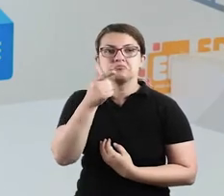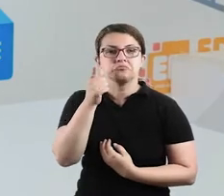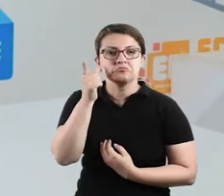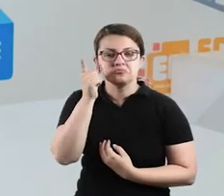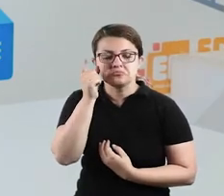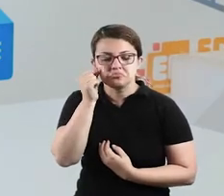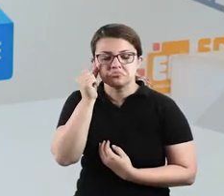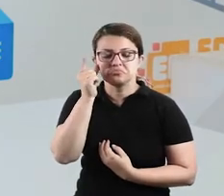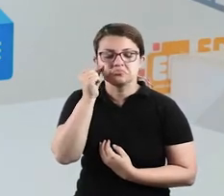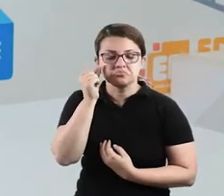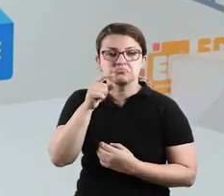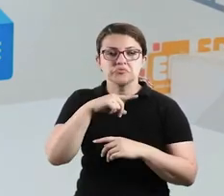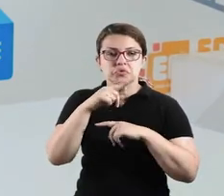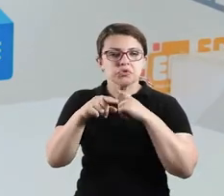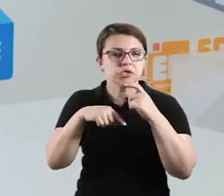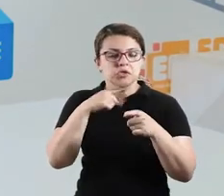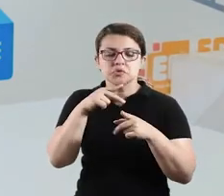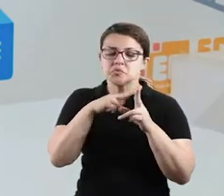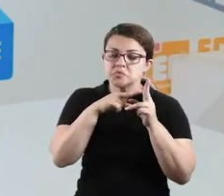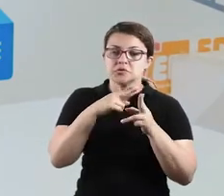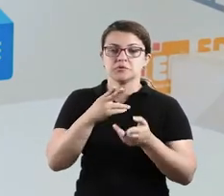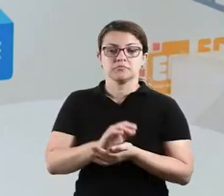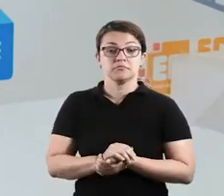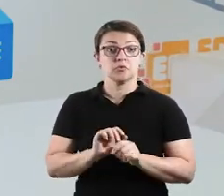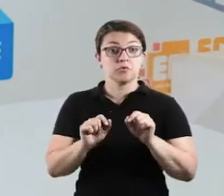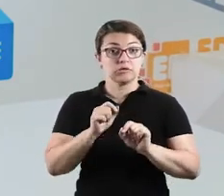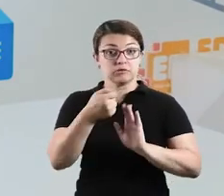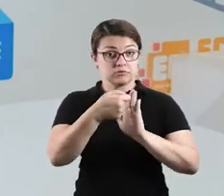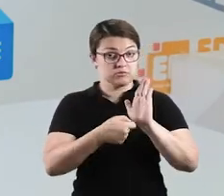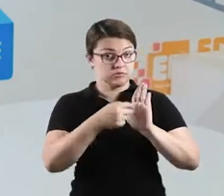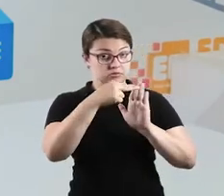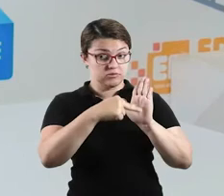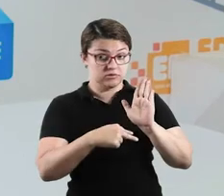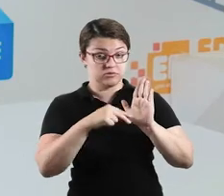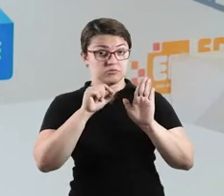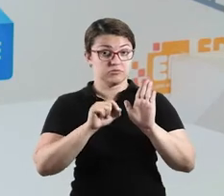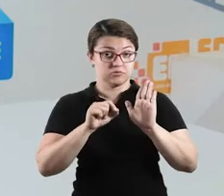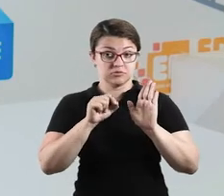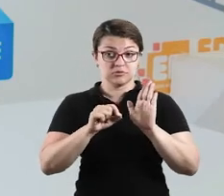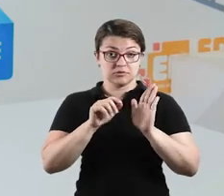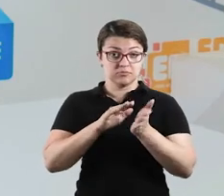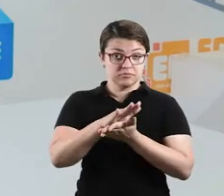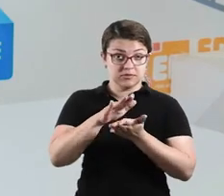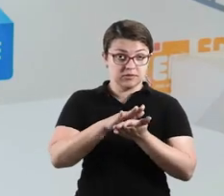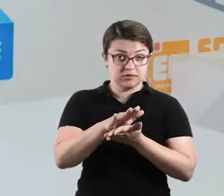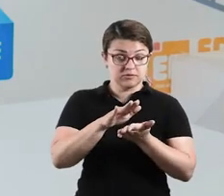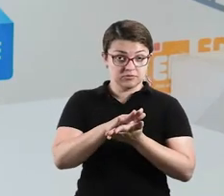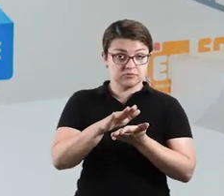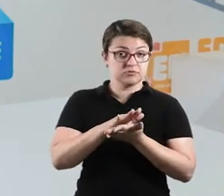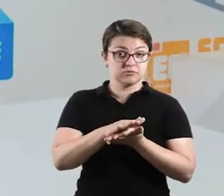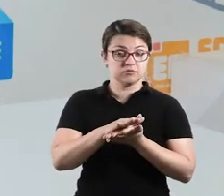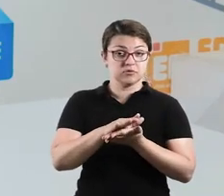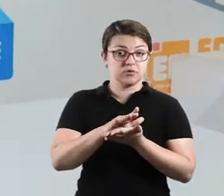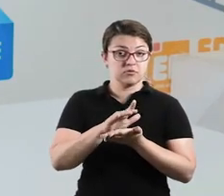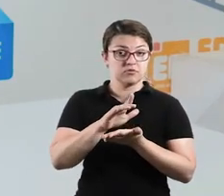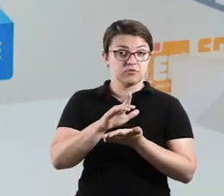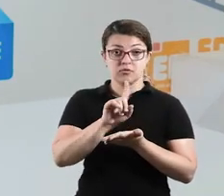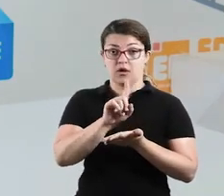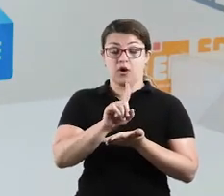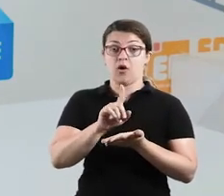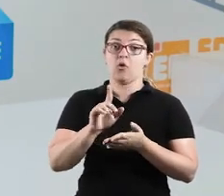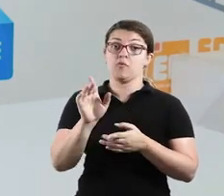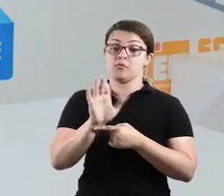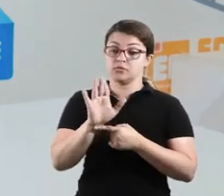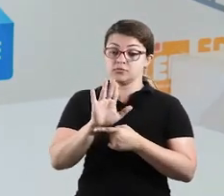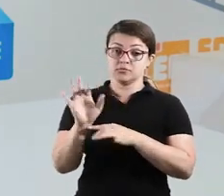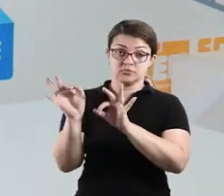pouquinho diferente, nosso texto, a nossa história não estará em formato, né, impresso lá na nossa apostila. É um